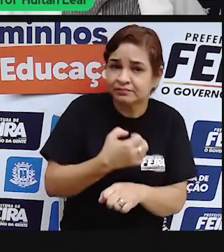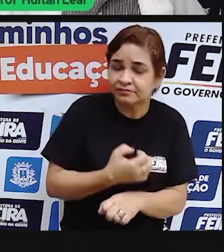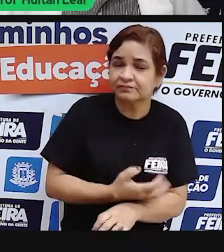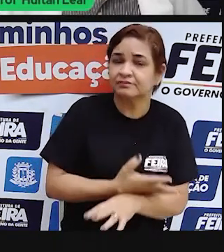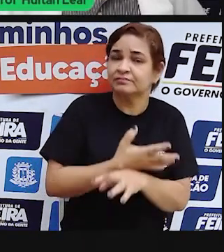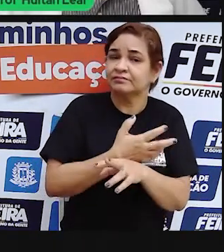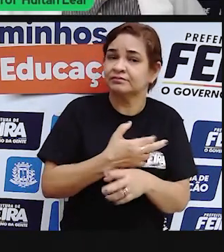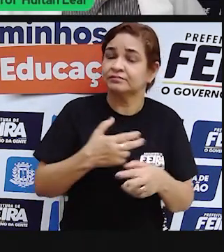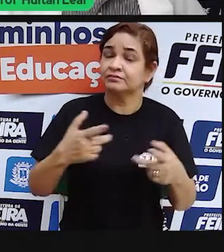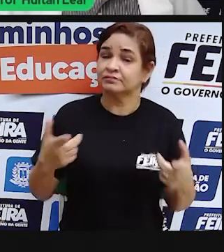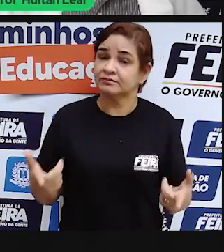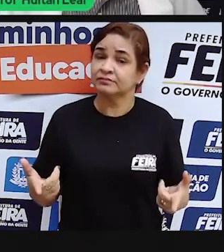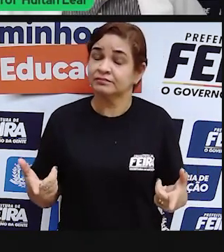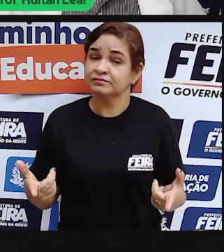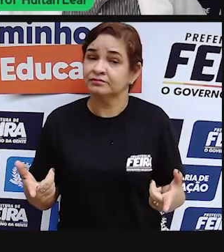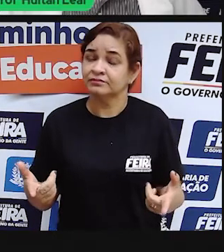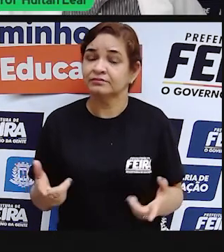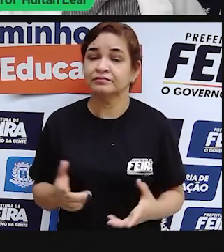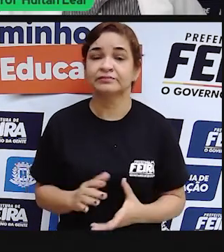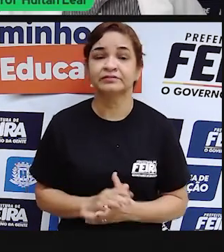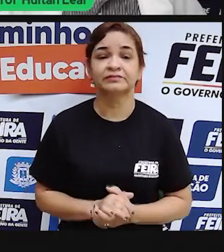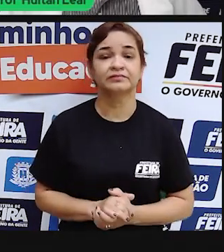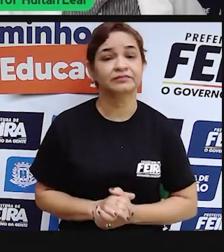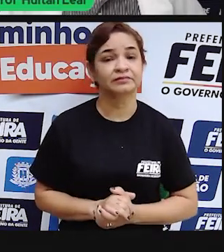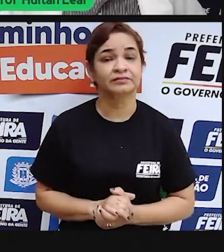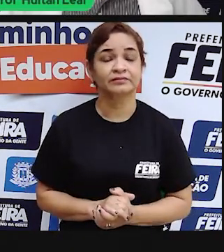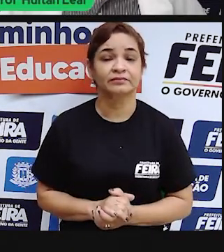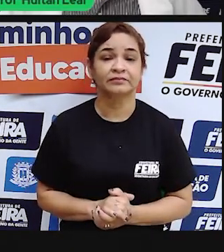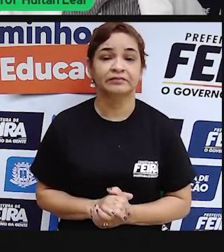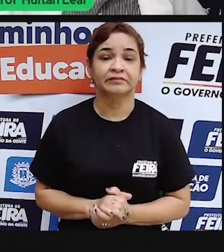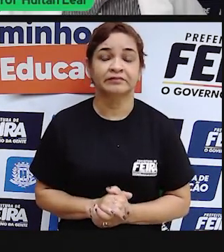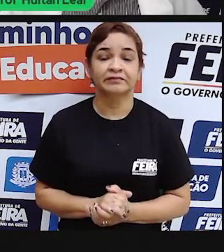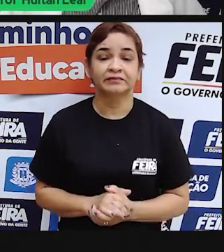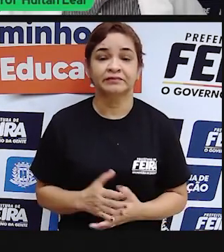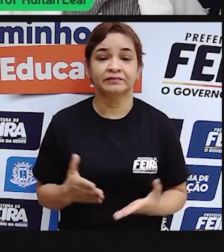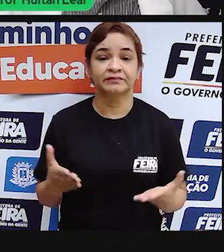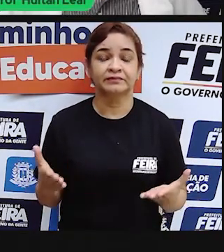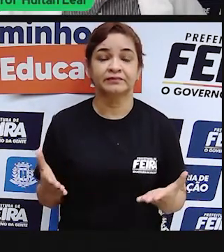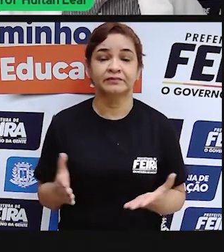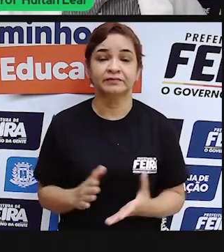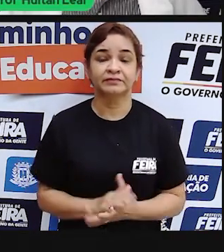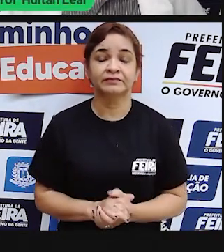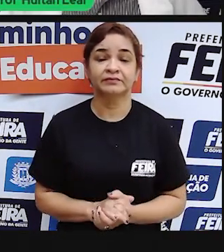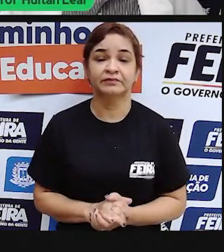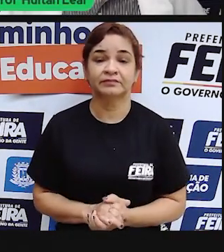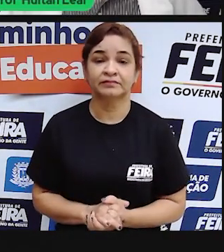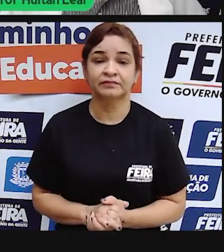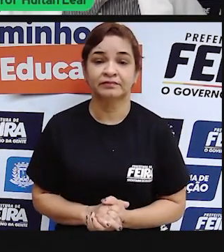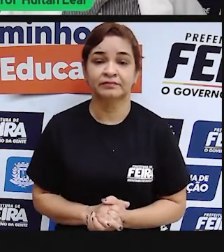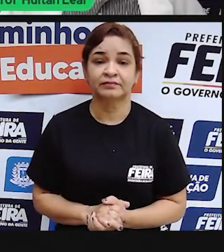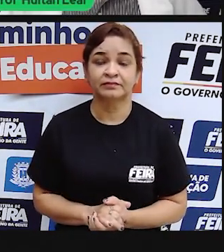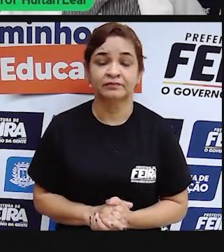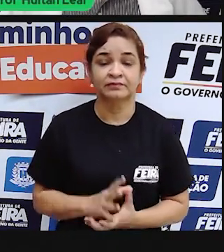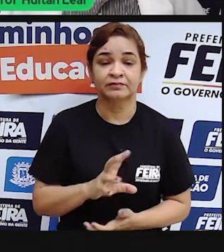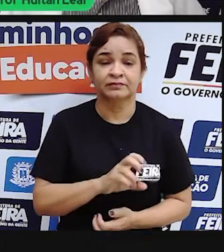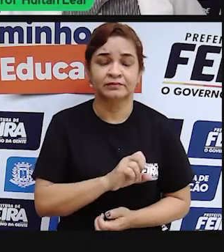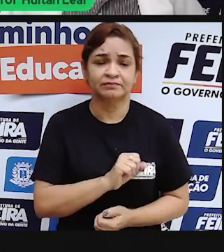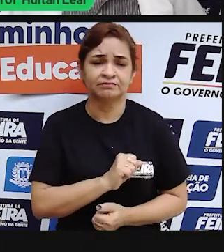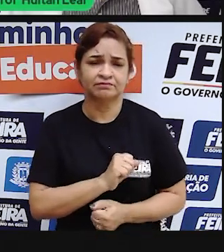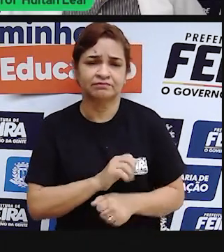que na maioria das vezes são sentimentos, não é? Dor,